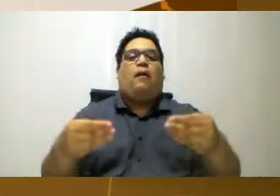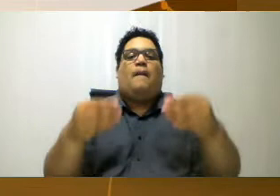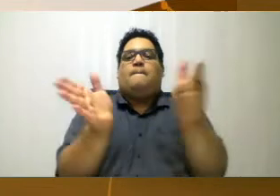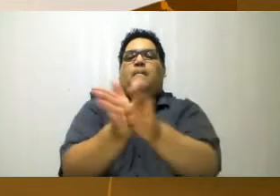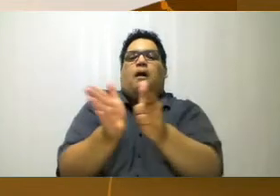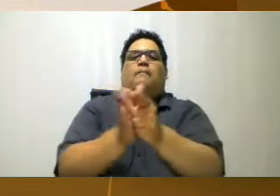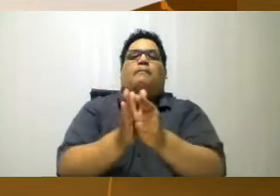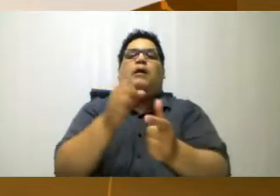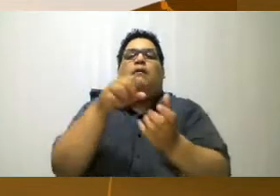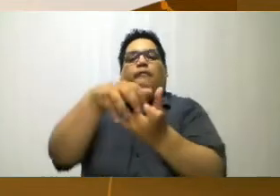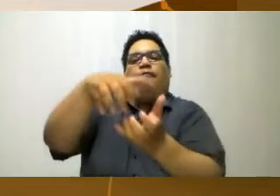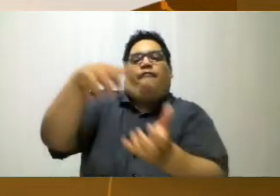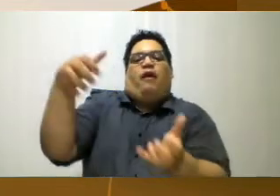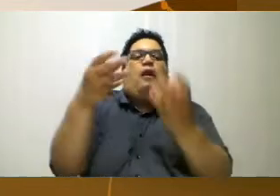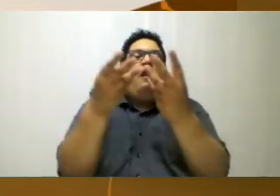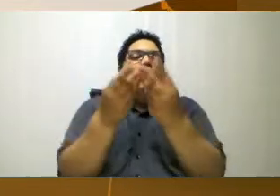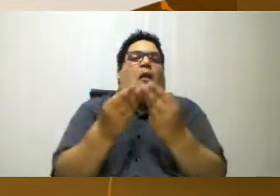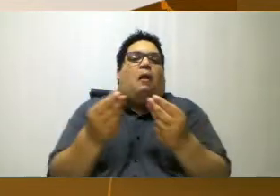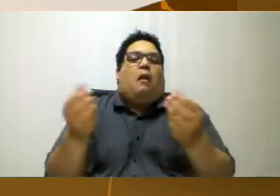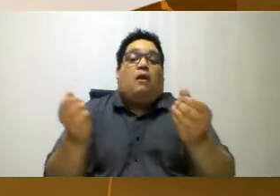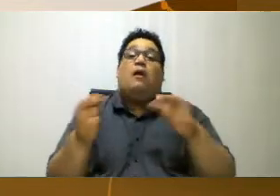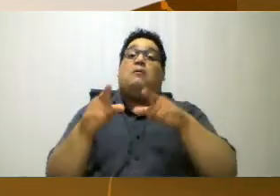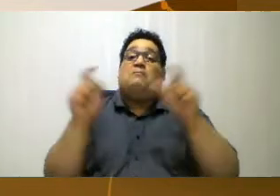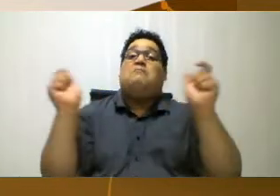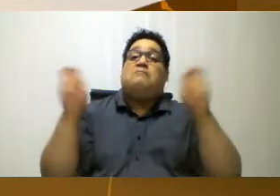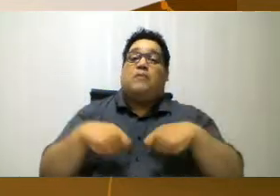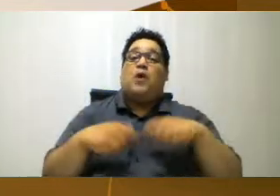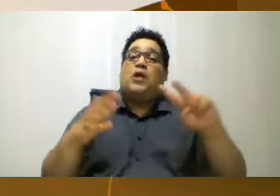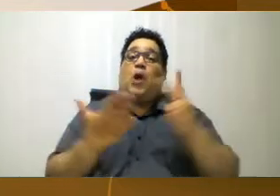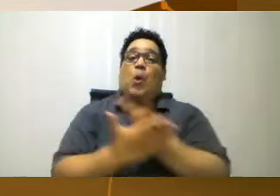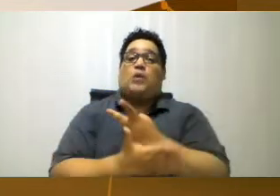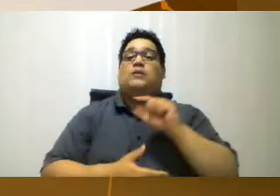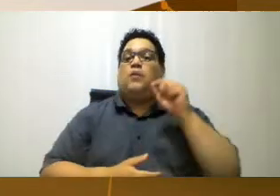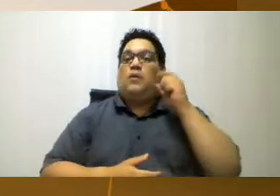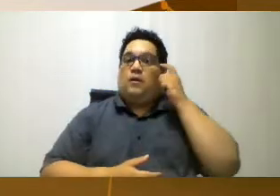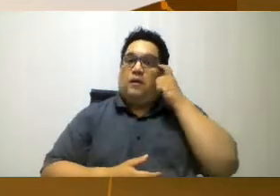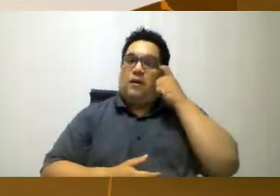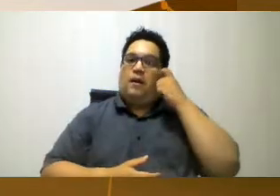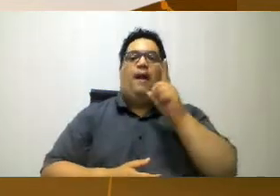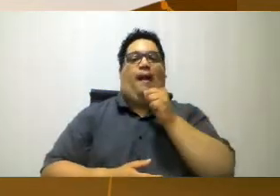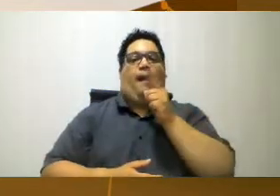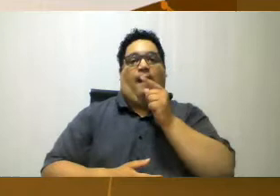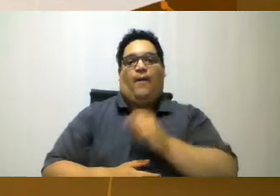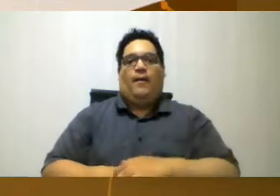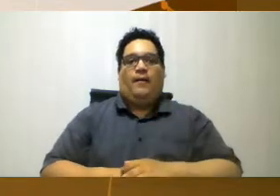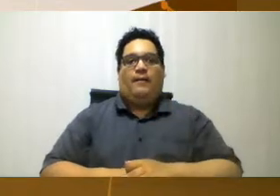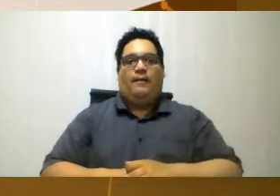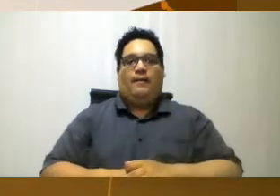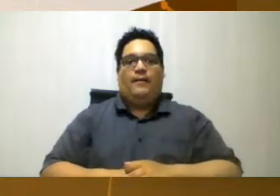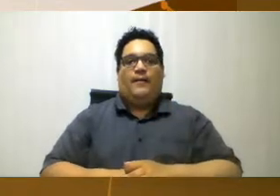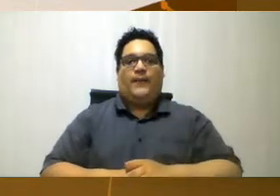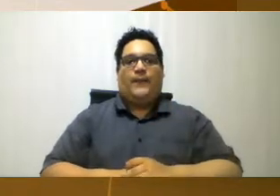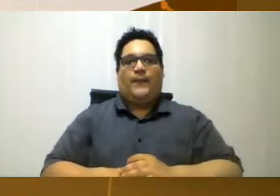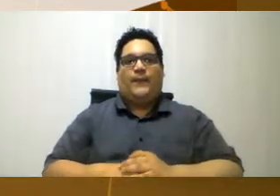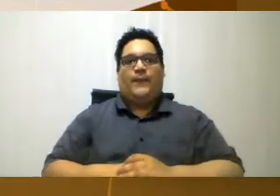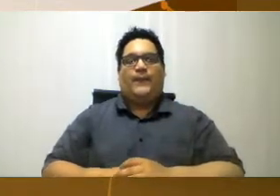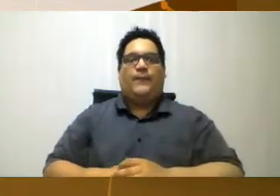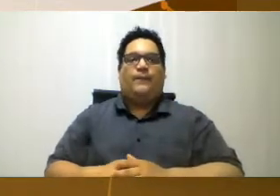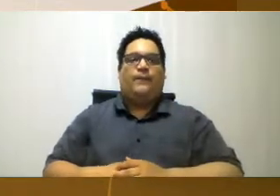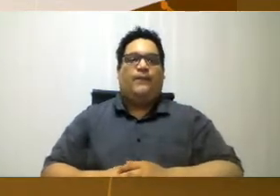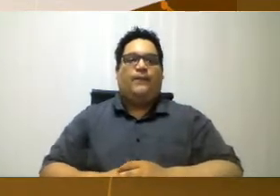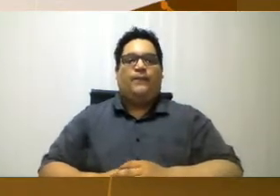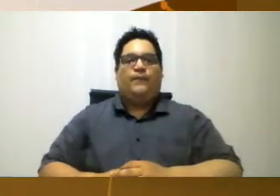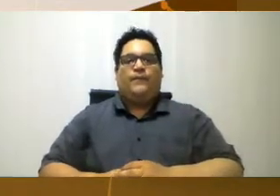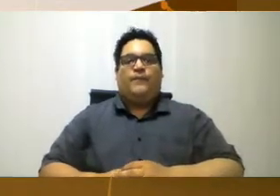própria quebra da celulose, ela gera como subproduto a água, e obviamente